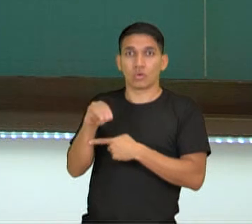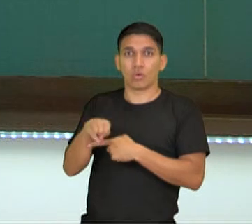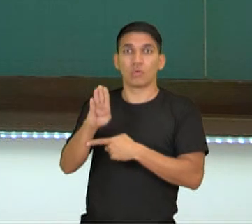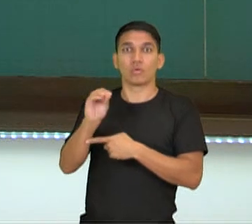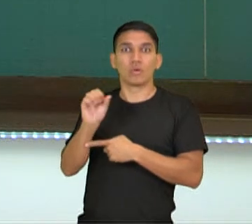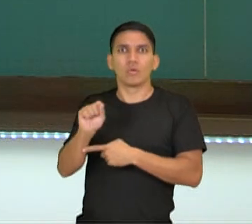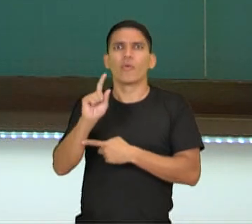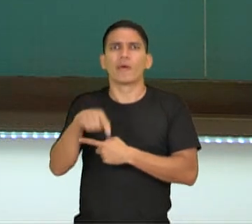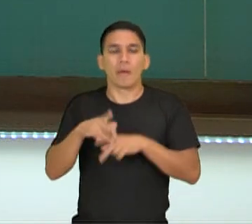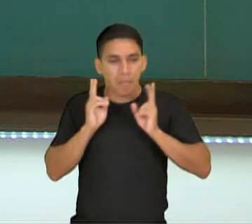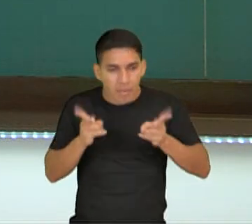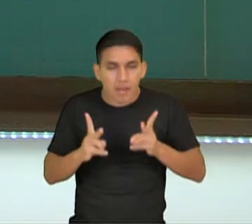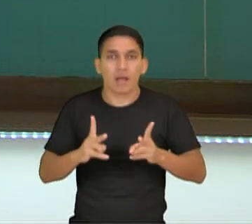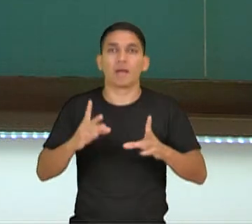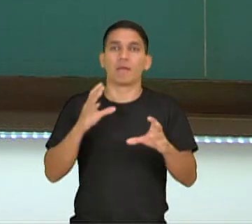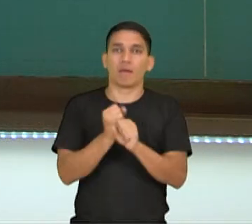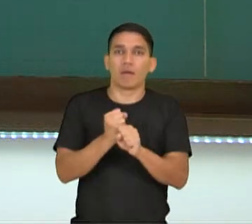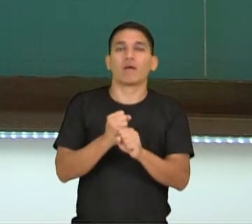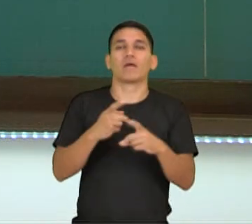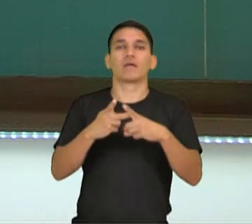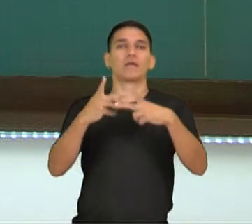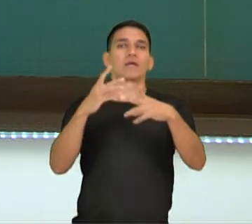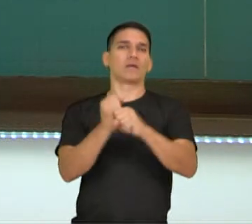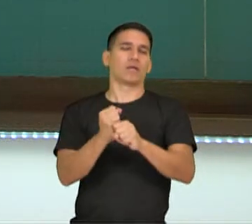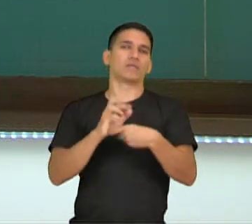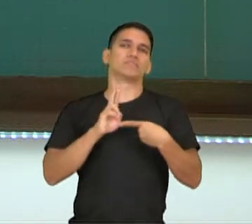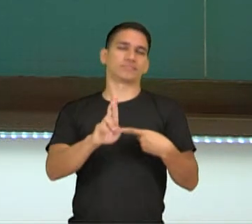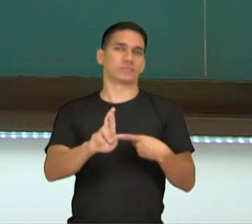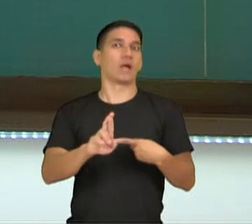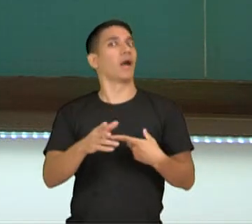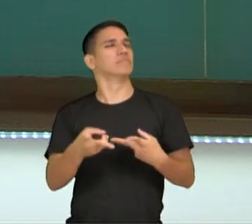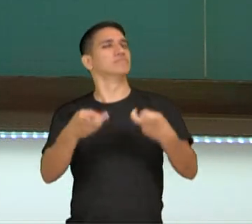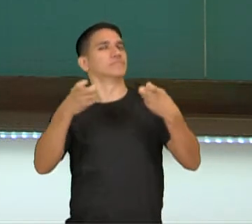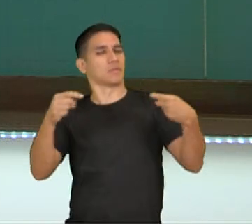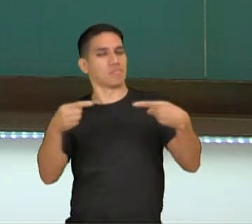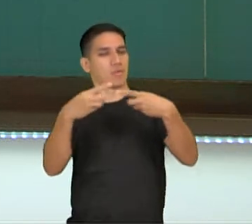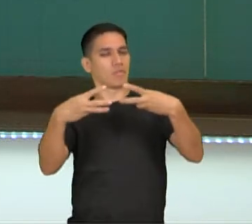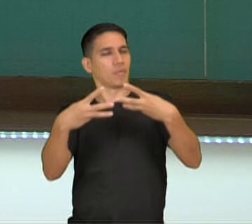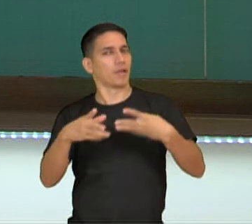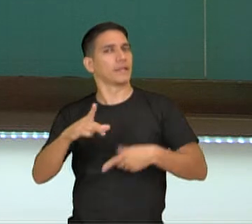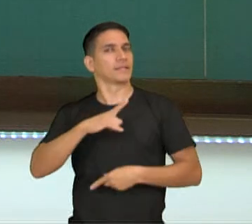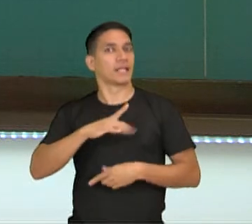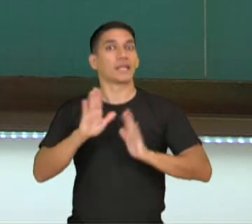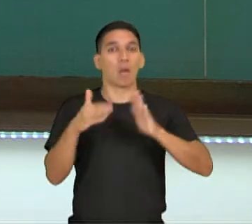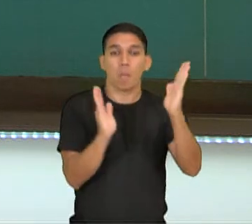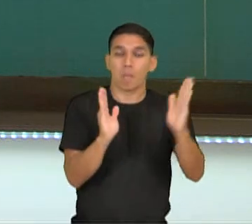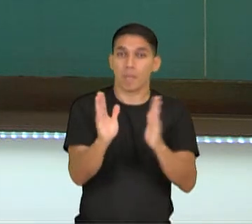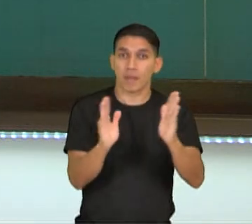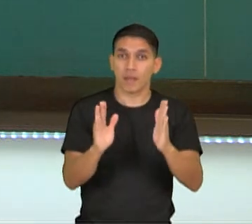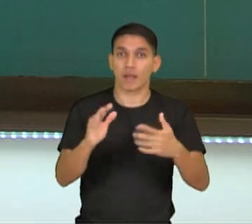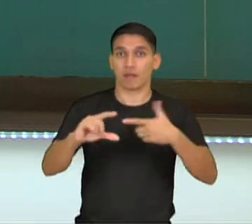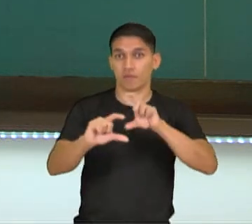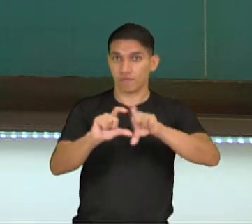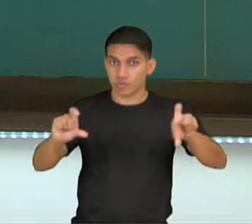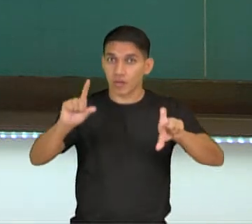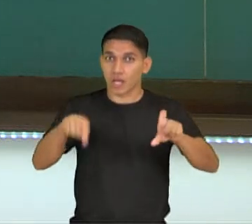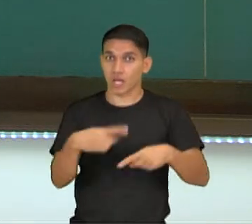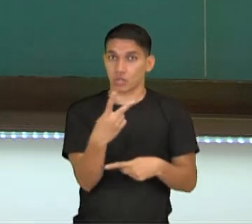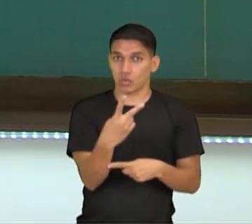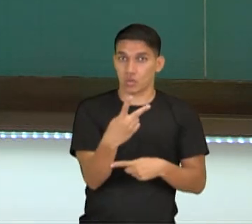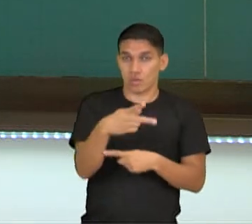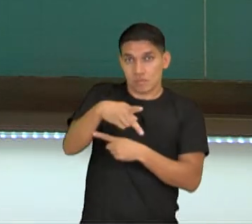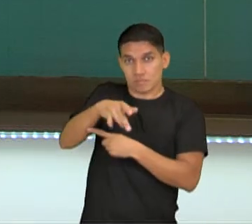relações trigonométricas. Então, agora vejam como tudo vai se encaixando. Então, o período da função é de 2π ou